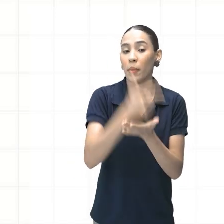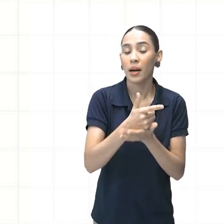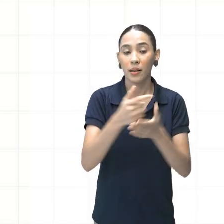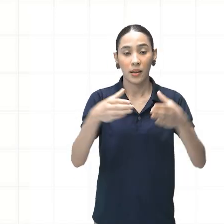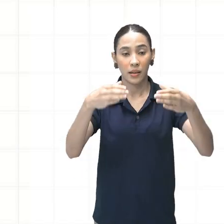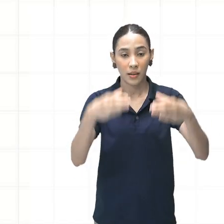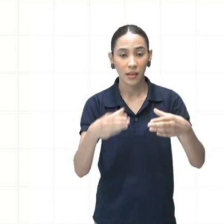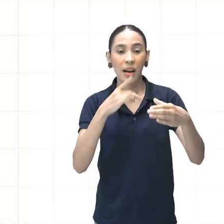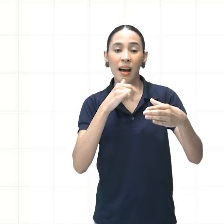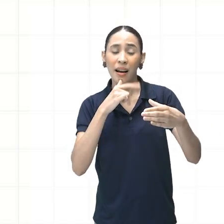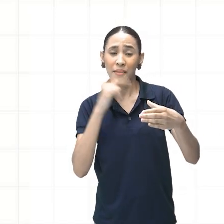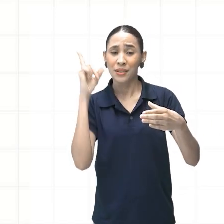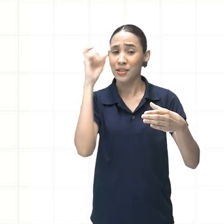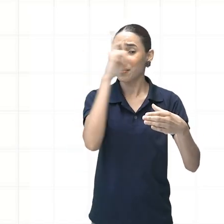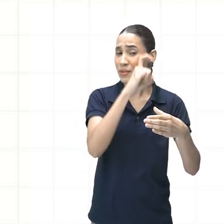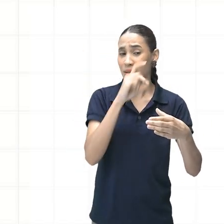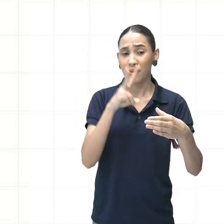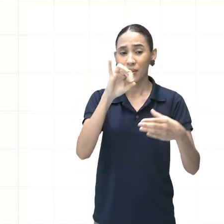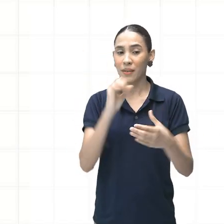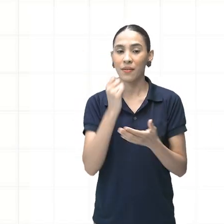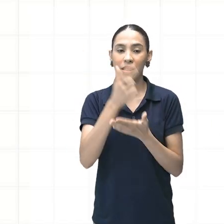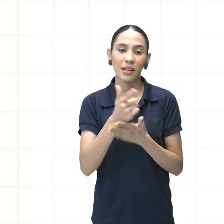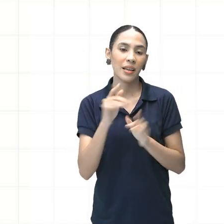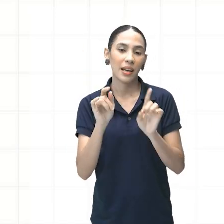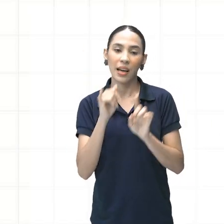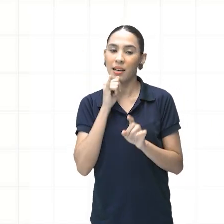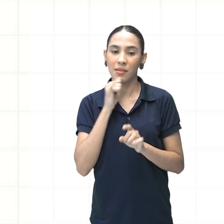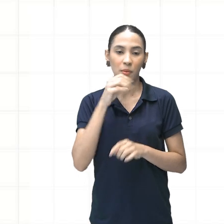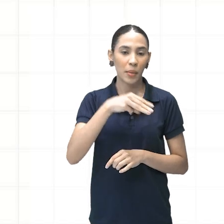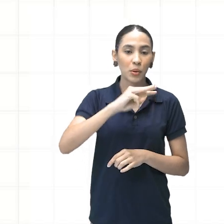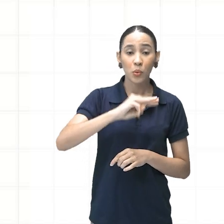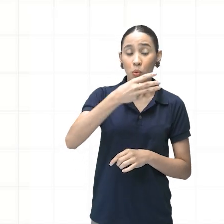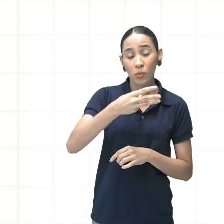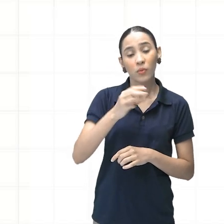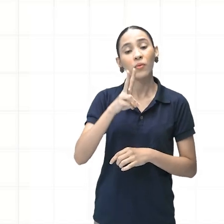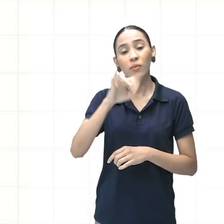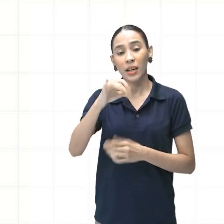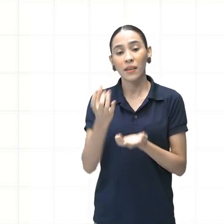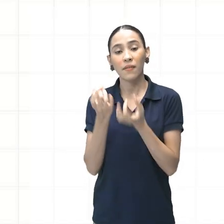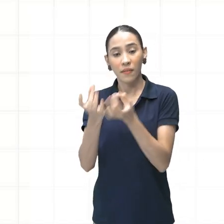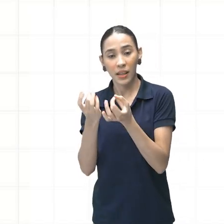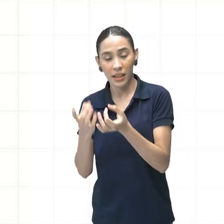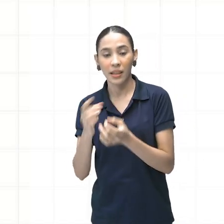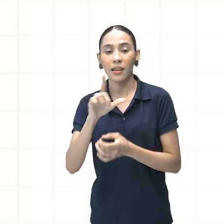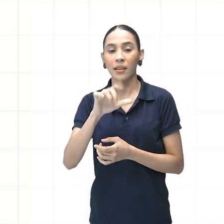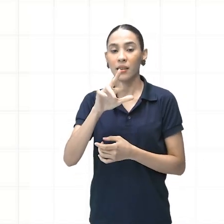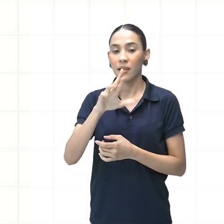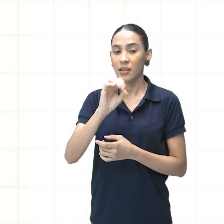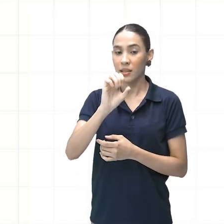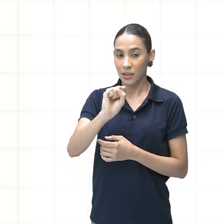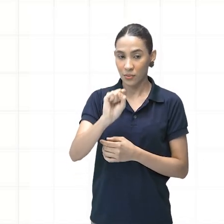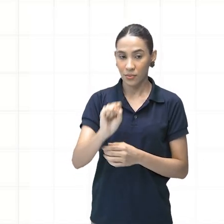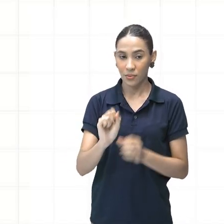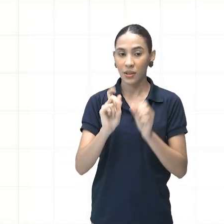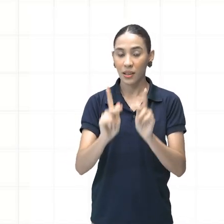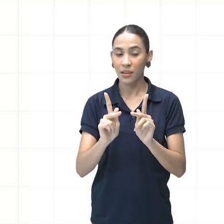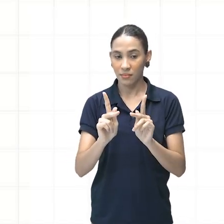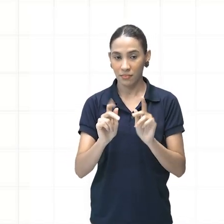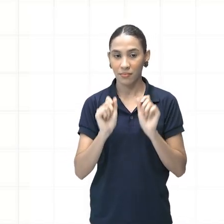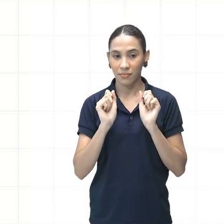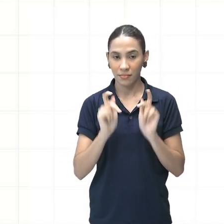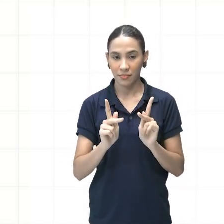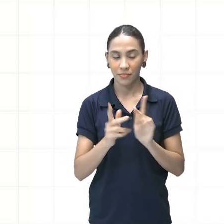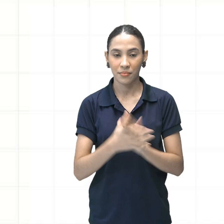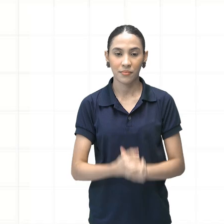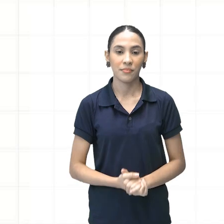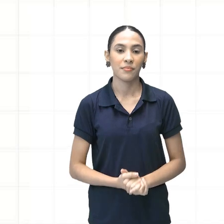d'água, dificilmente ele vai te vender uma caixa d'água em metro cúbico, ele vai te vender em litros. Beleza? Tranquilo até